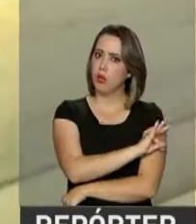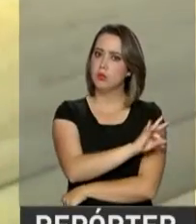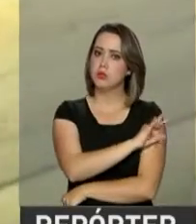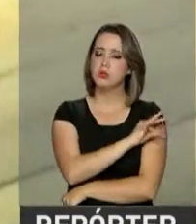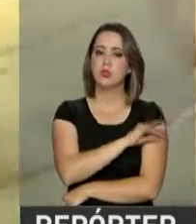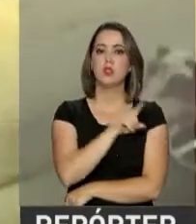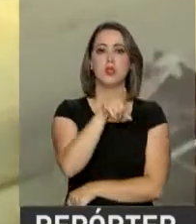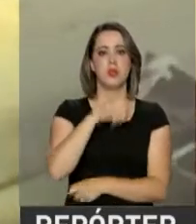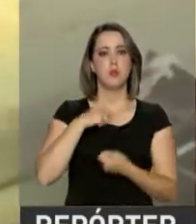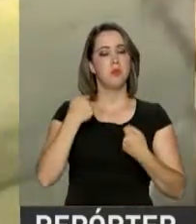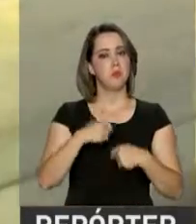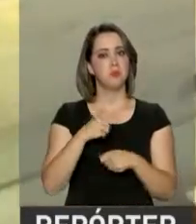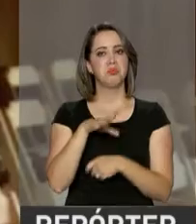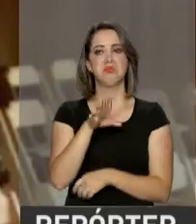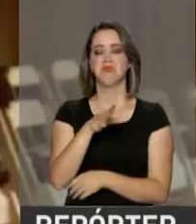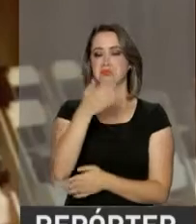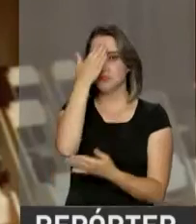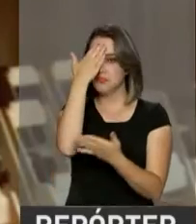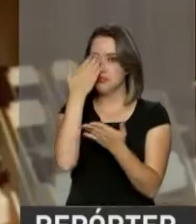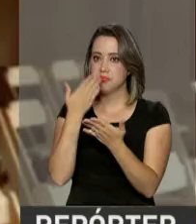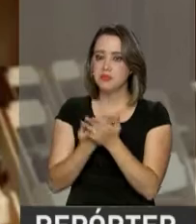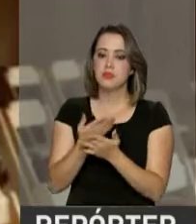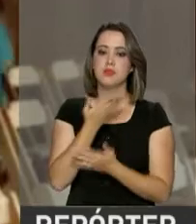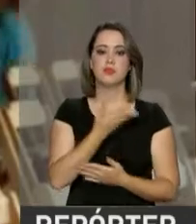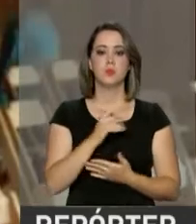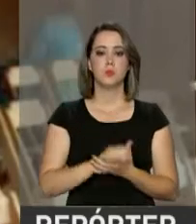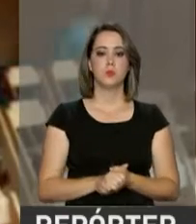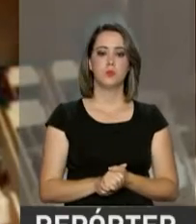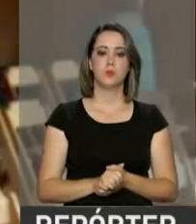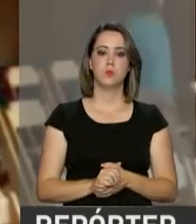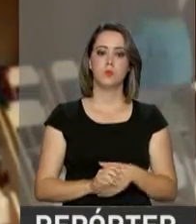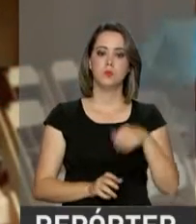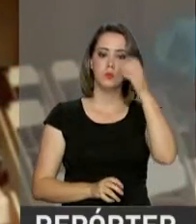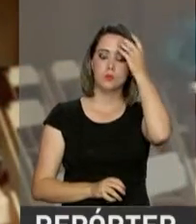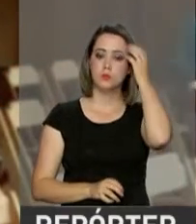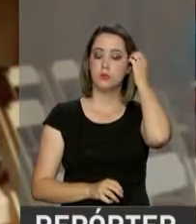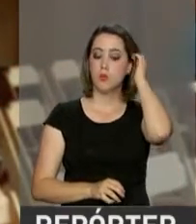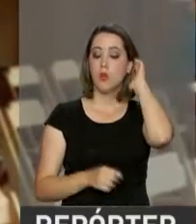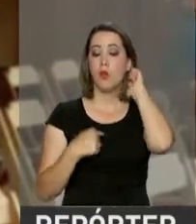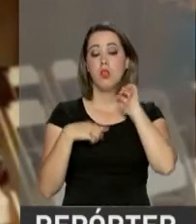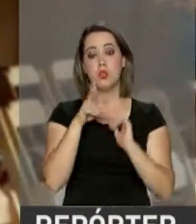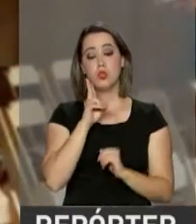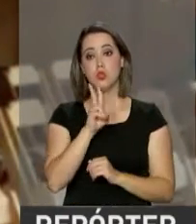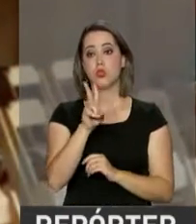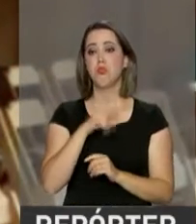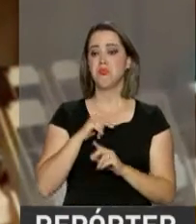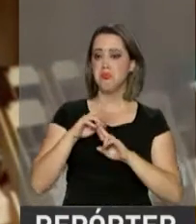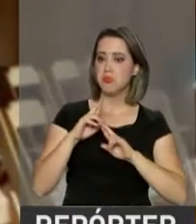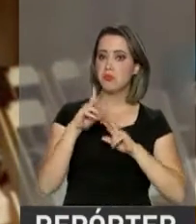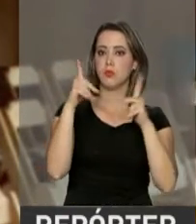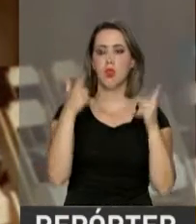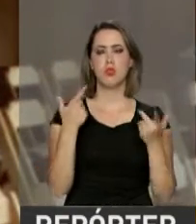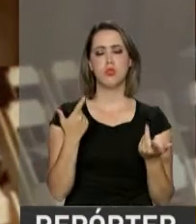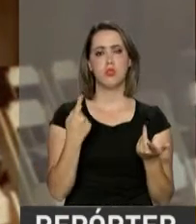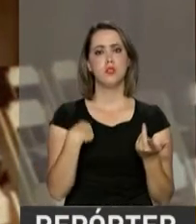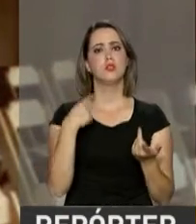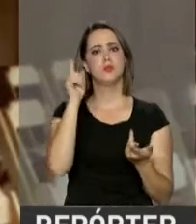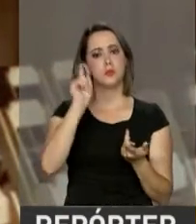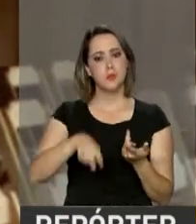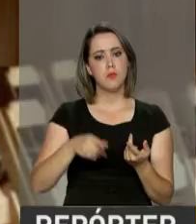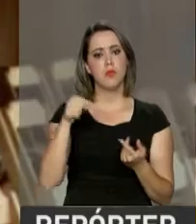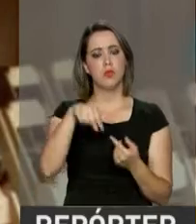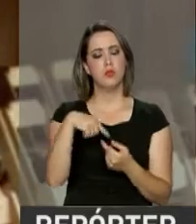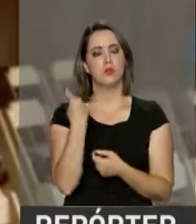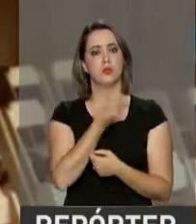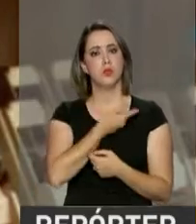silvio teve que dar o braço a torcer a gente começou a ver se realmente tinha feito uma diferença muito grande e era bem